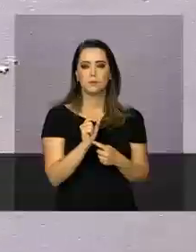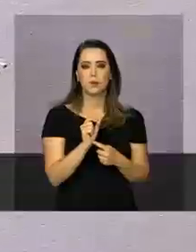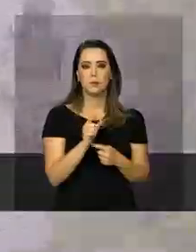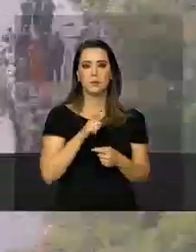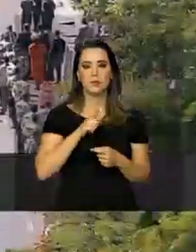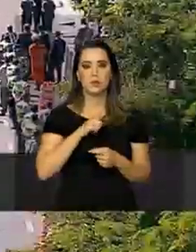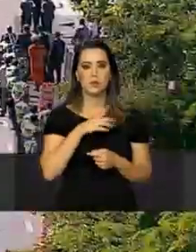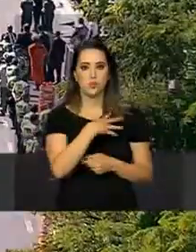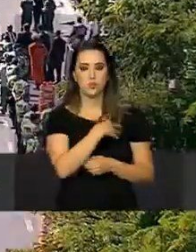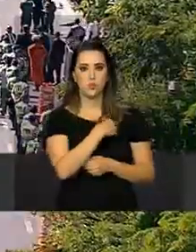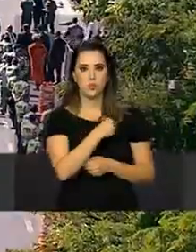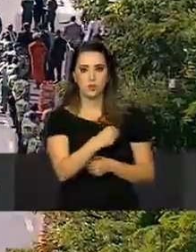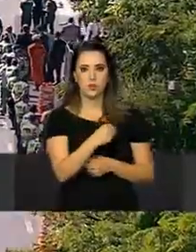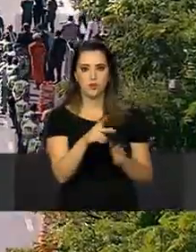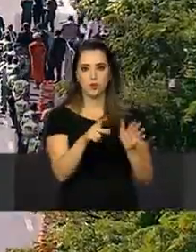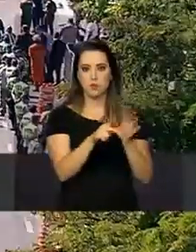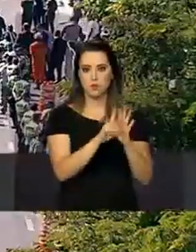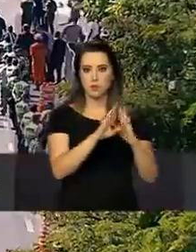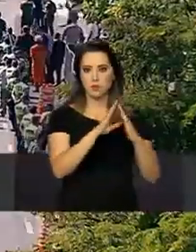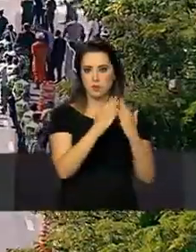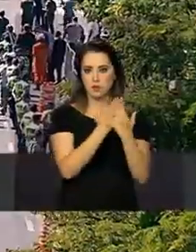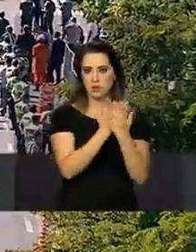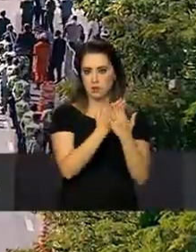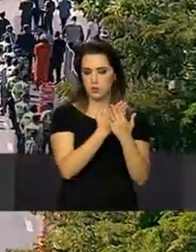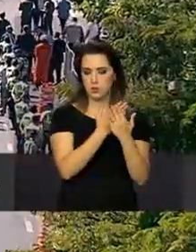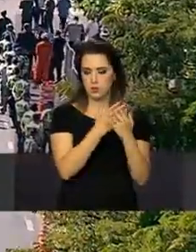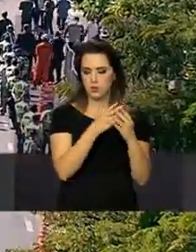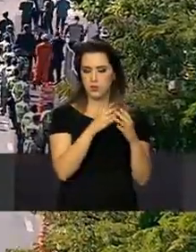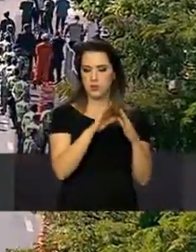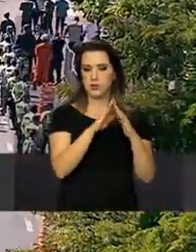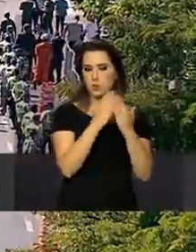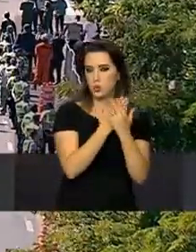abrigar os filhos dos ex-combatentes